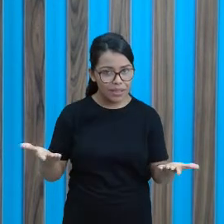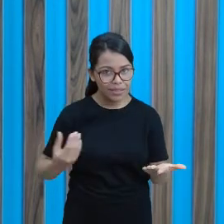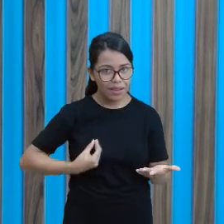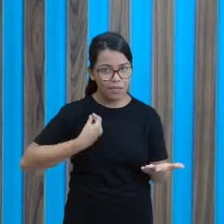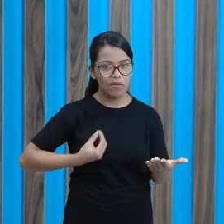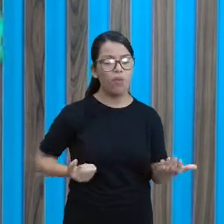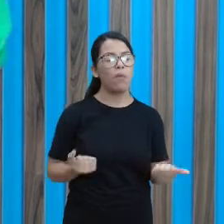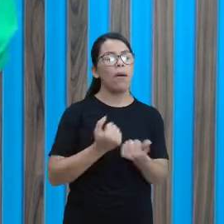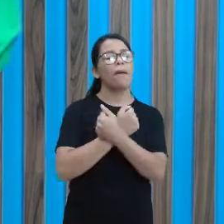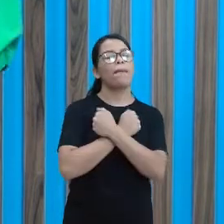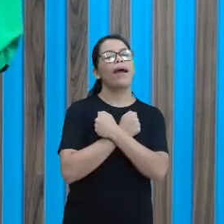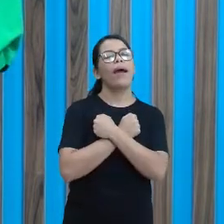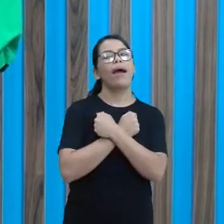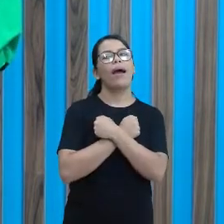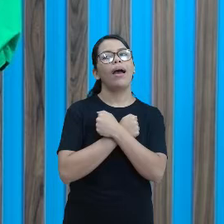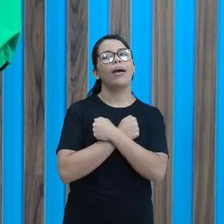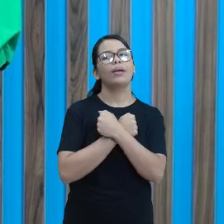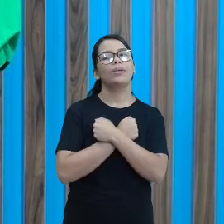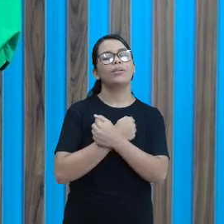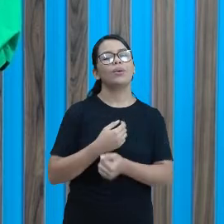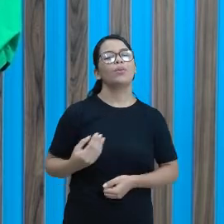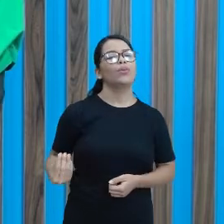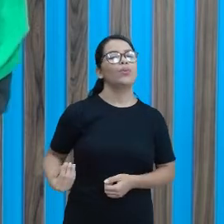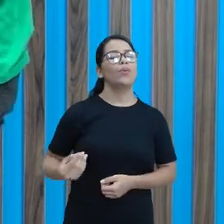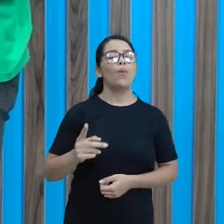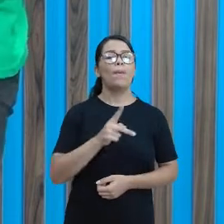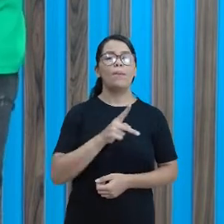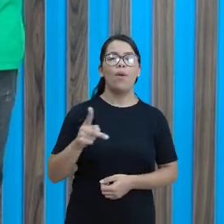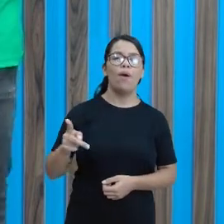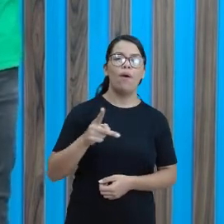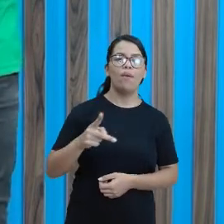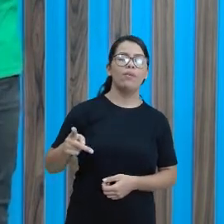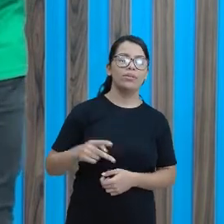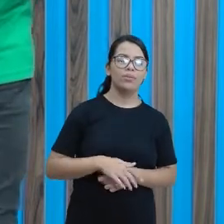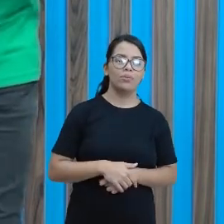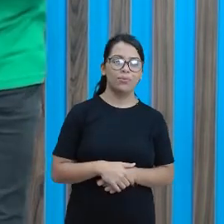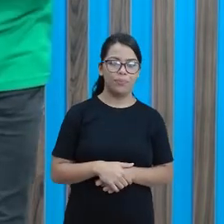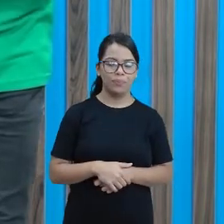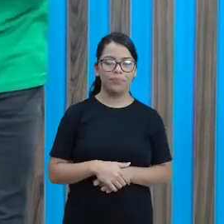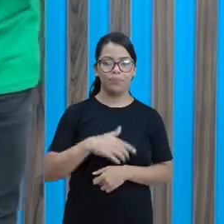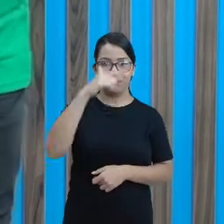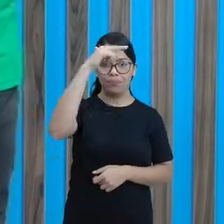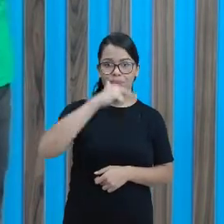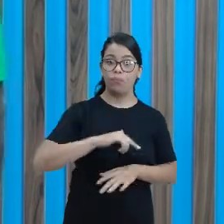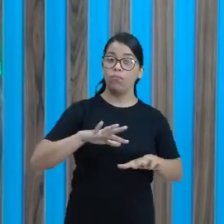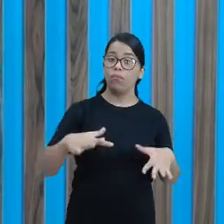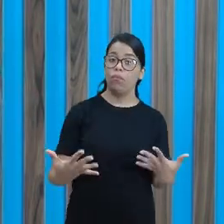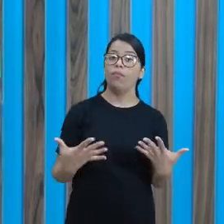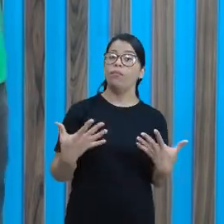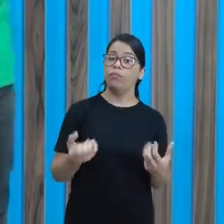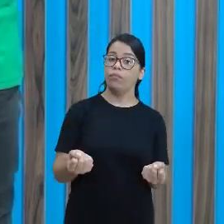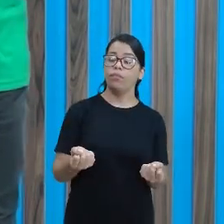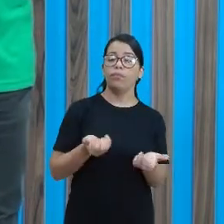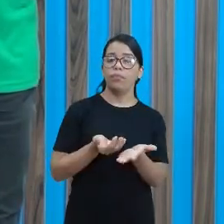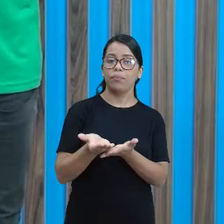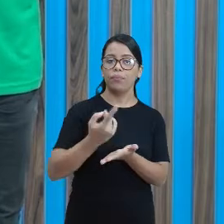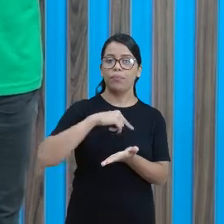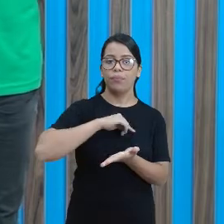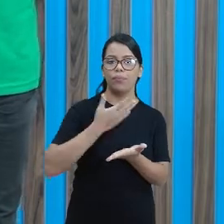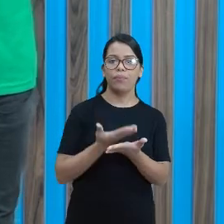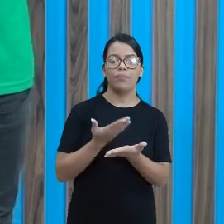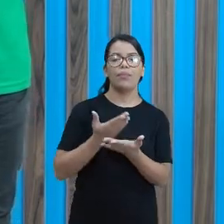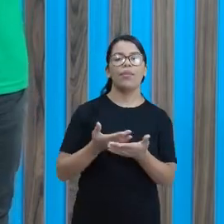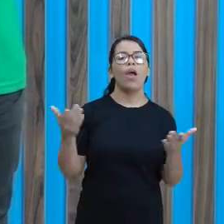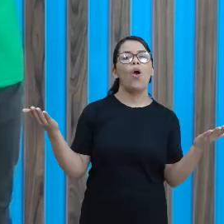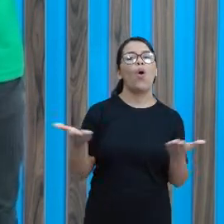do professor, ó, aqui. Mas, gente, vamos parar de papo, vamos embora para nossa aula. Hoje é o dia